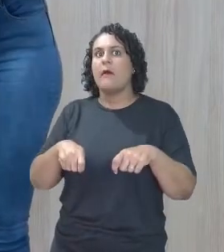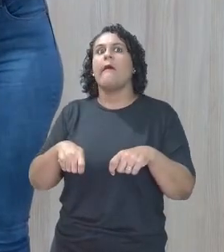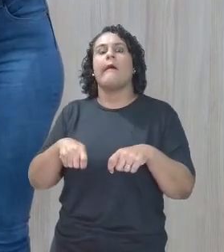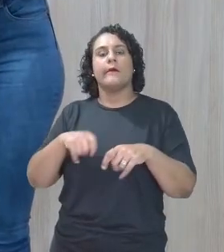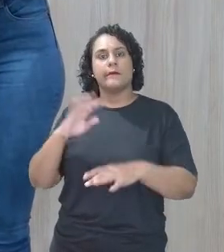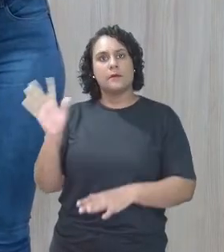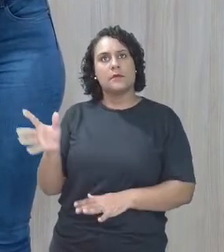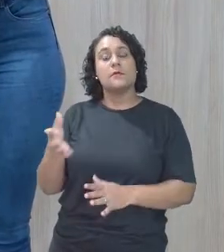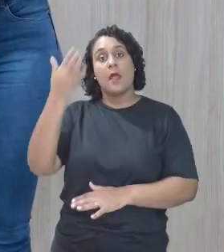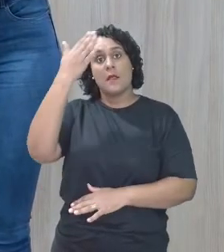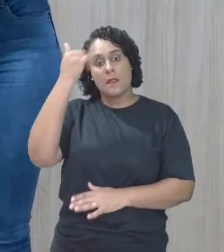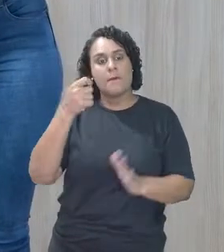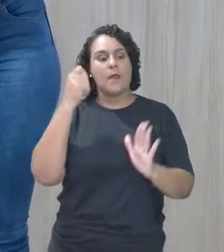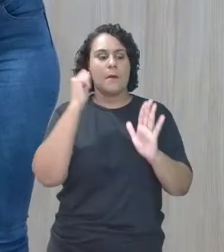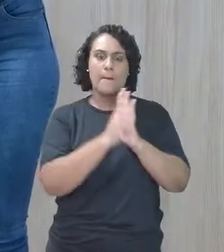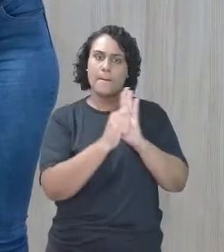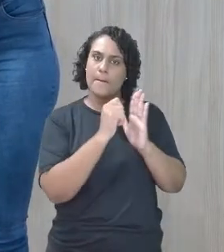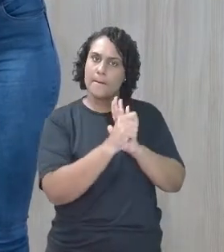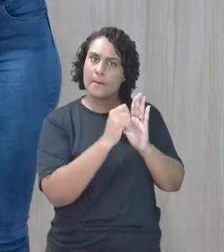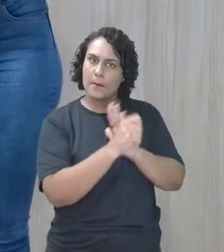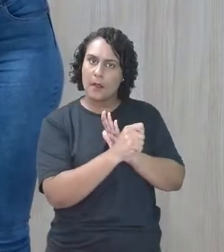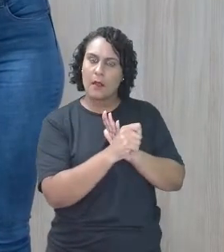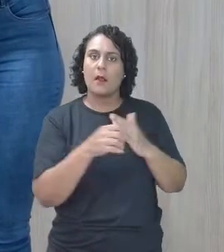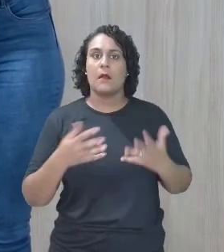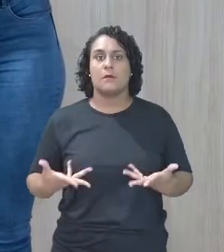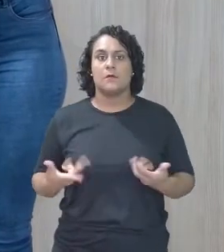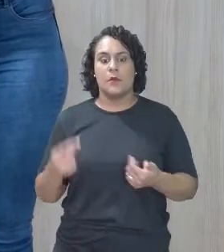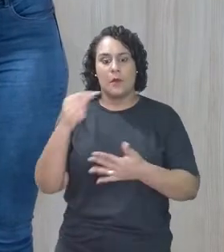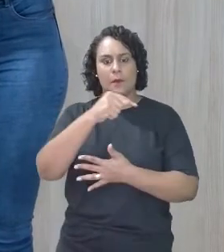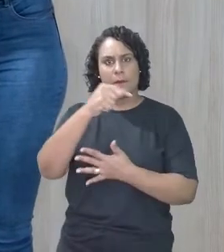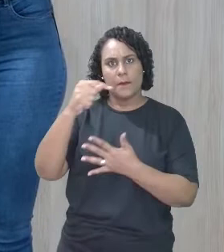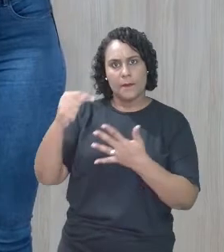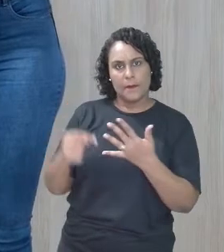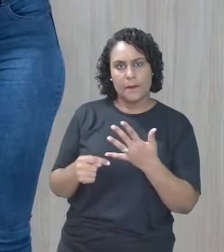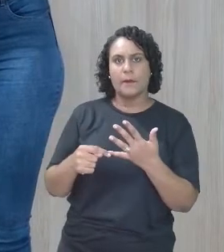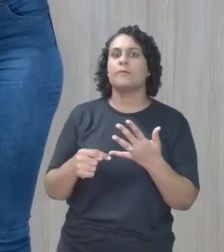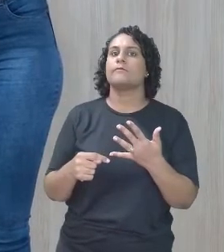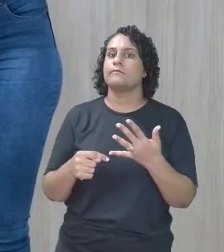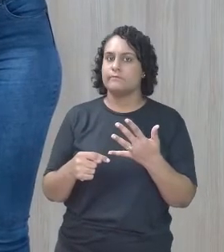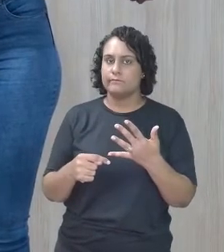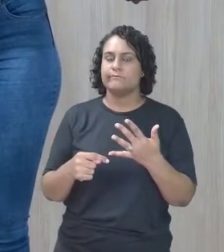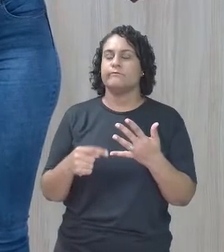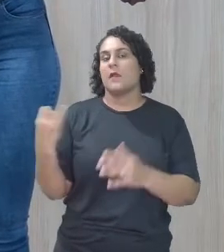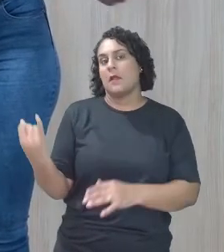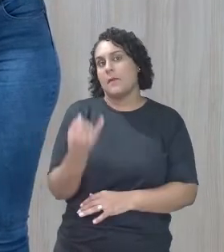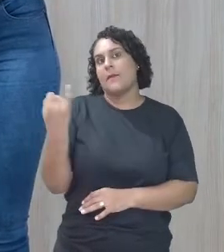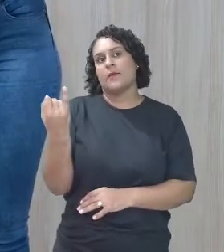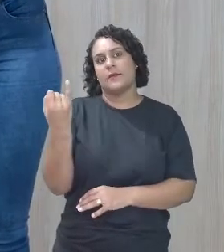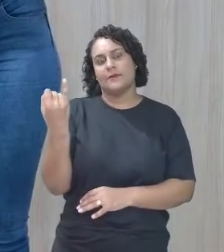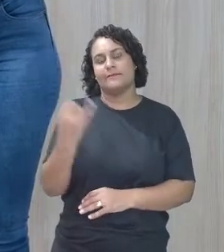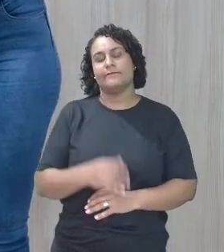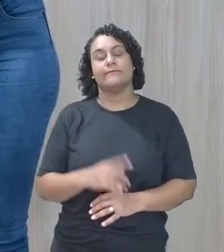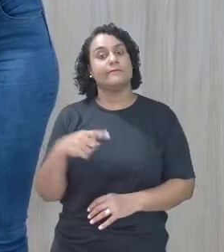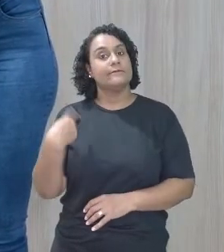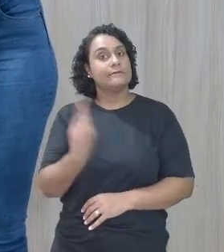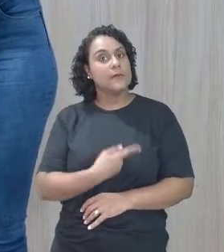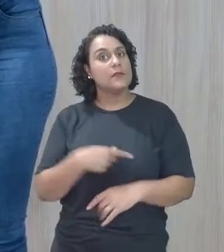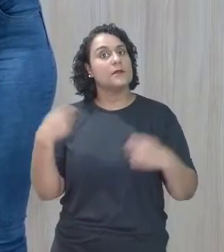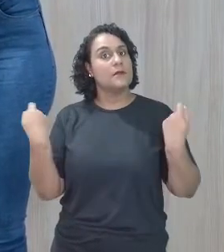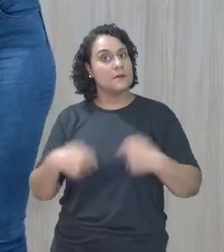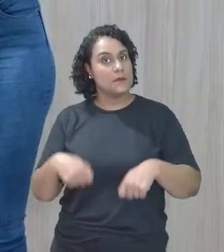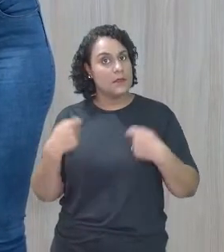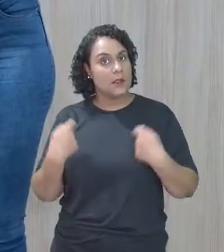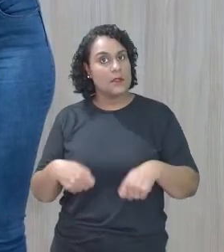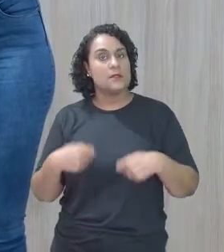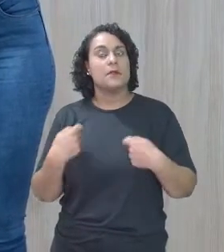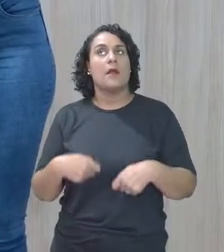do sistema de escrita alfabética. Essas habilidades são aspectos preditores importantes e indispensáveis. E a gente precisa fazer